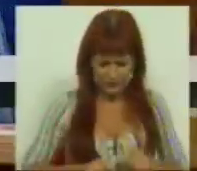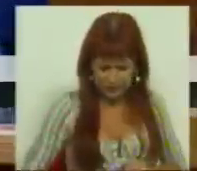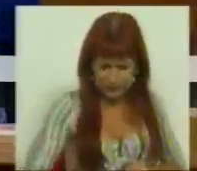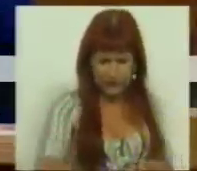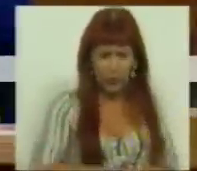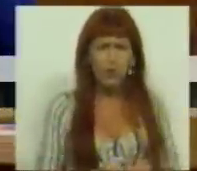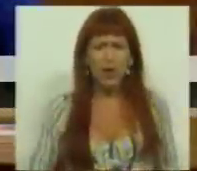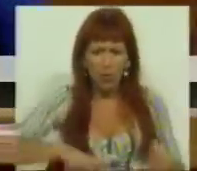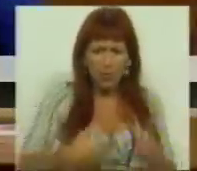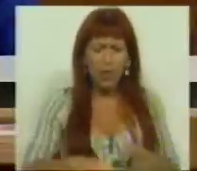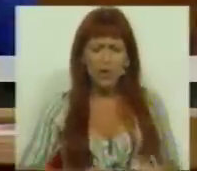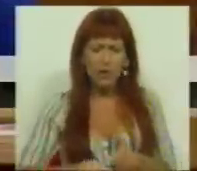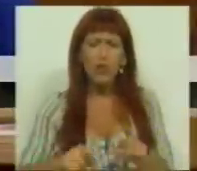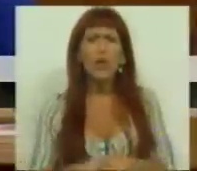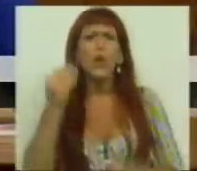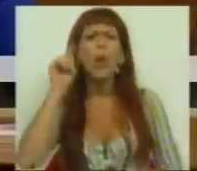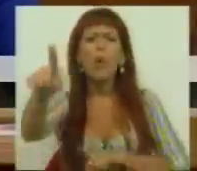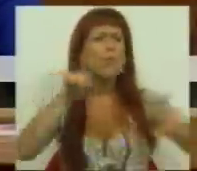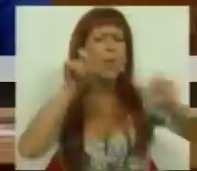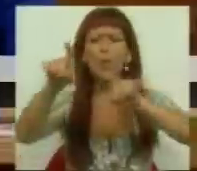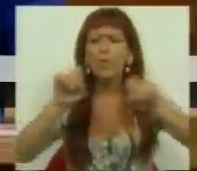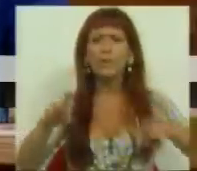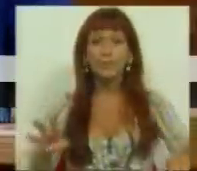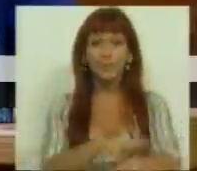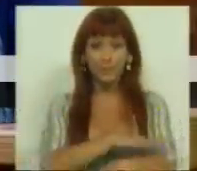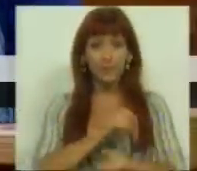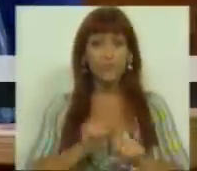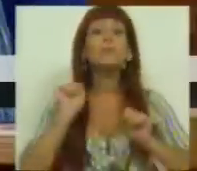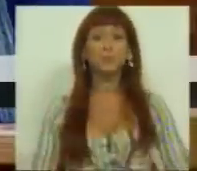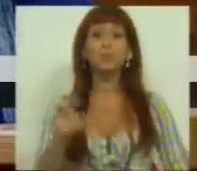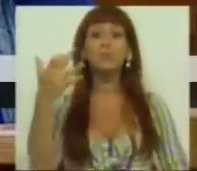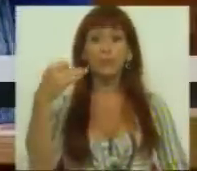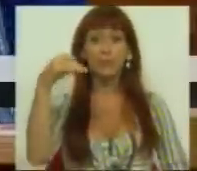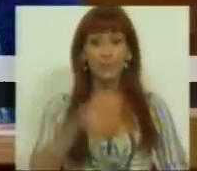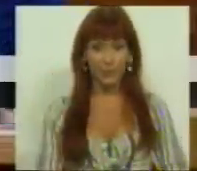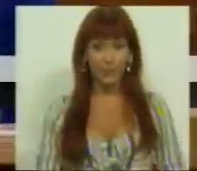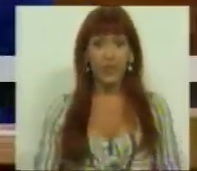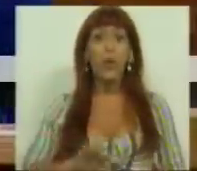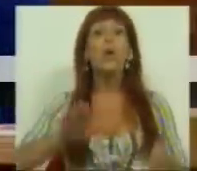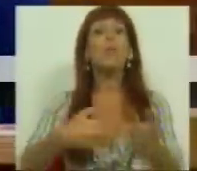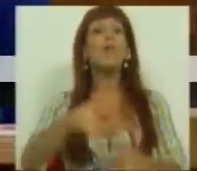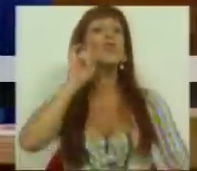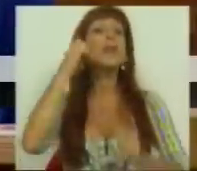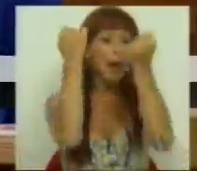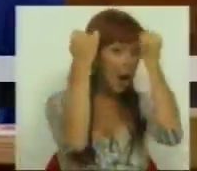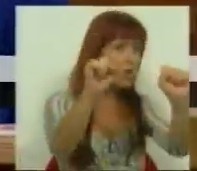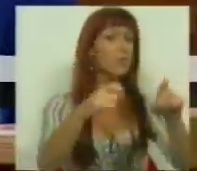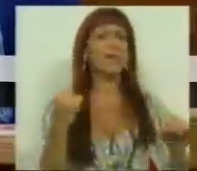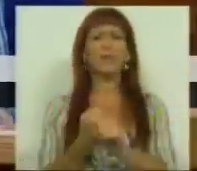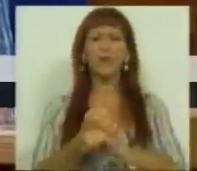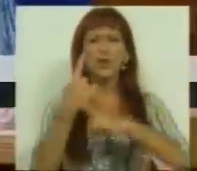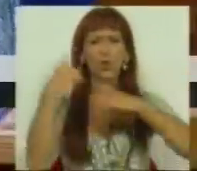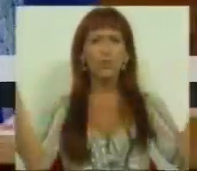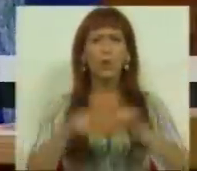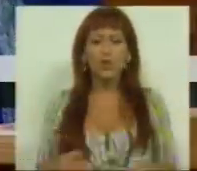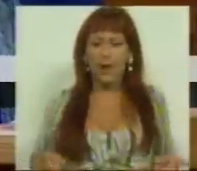uma proposta de alteração do modo de nomeação da administração da RTP, uma proposta que garanta a autonomia do Serviço Público